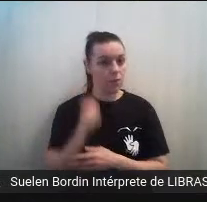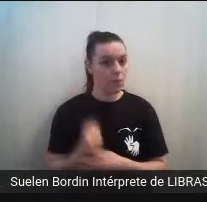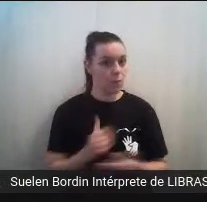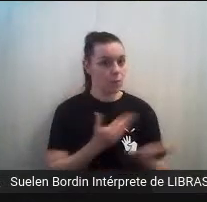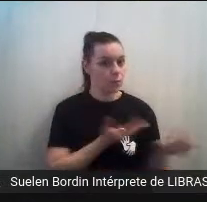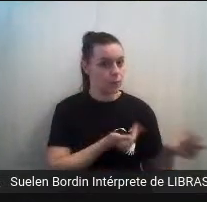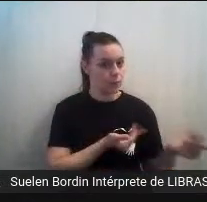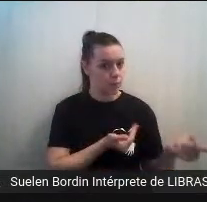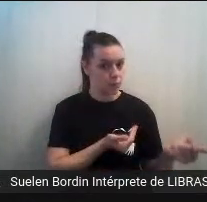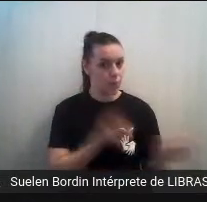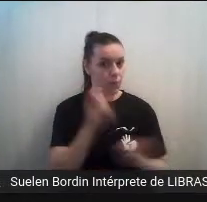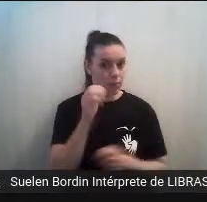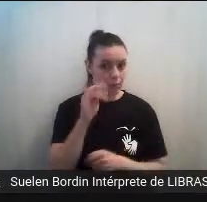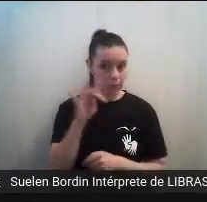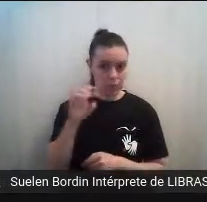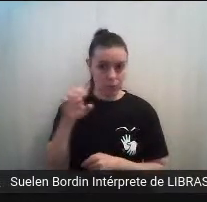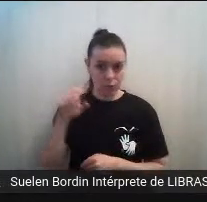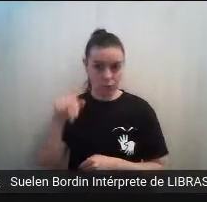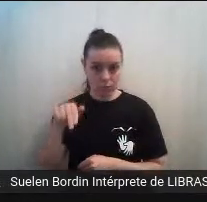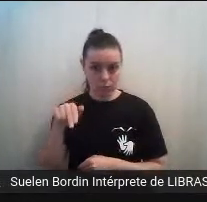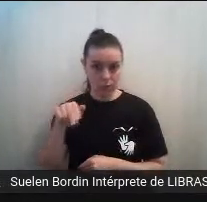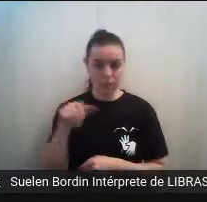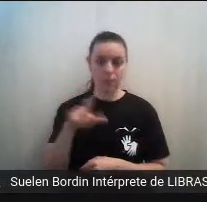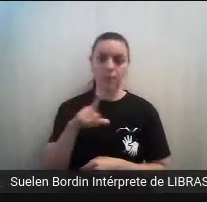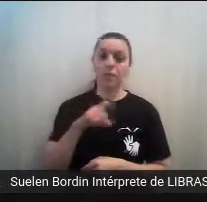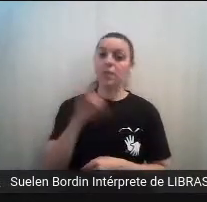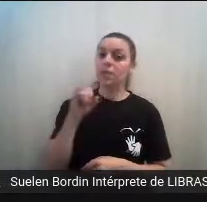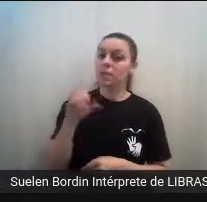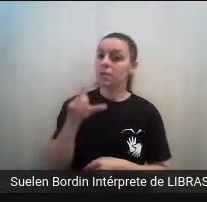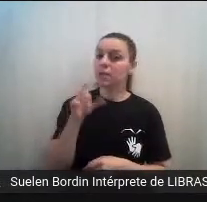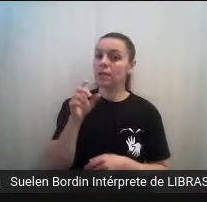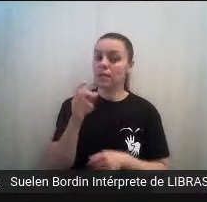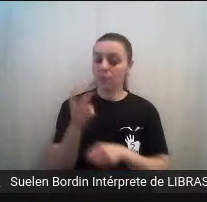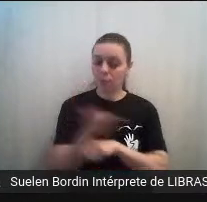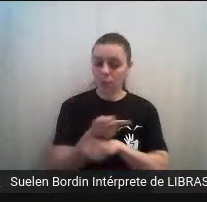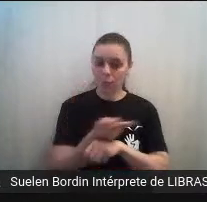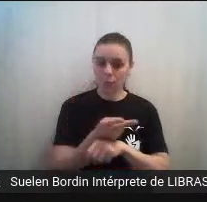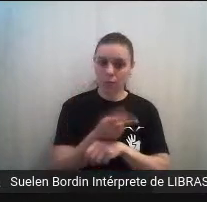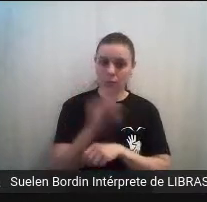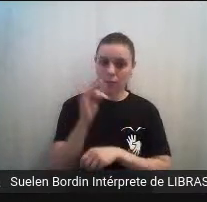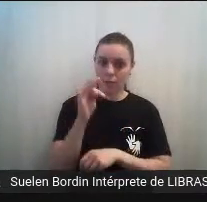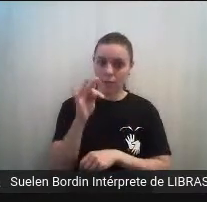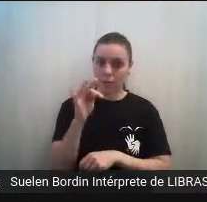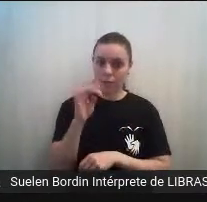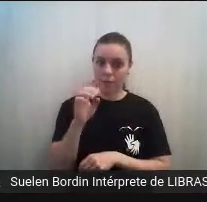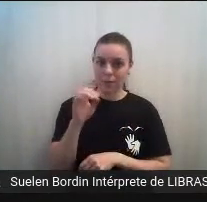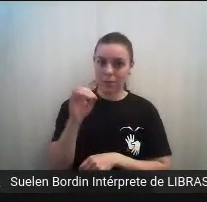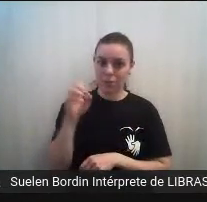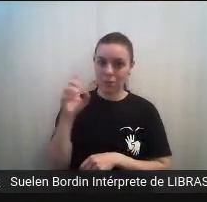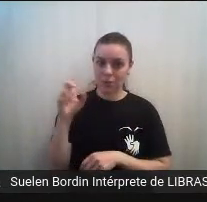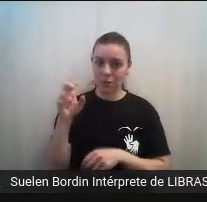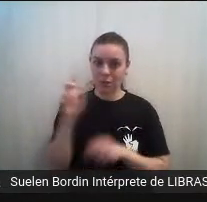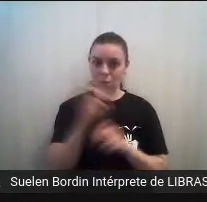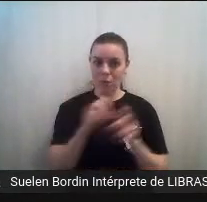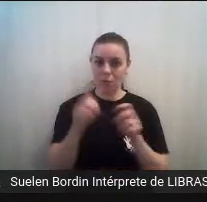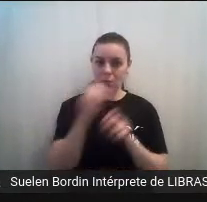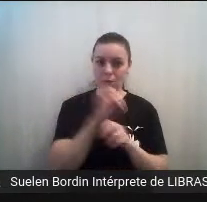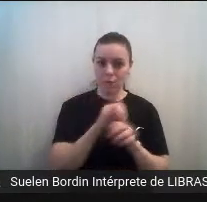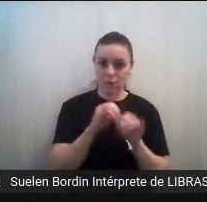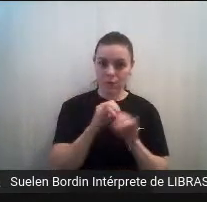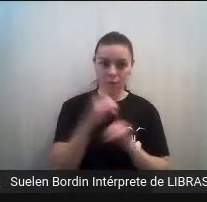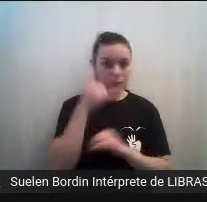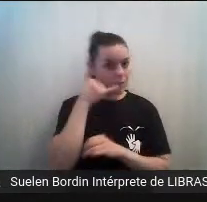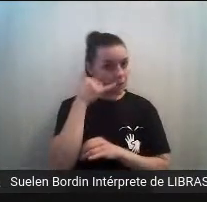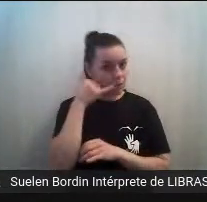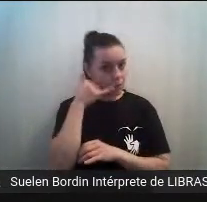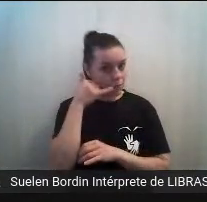você... Tem uma série, se vocês procuram bolsa em institutos TIM, a operadora de celular mesmo, é uma bolsa com convênio que eles têm com o BMEP, se eu não me